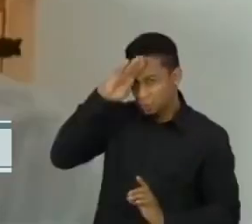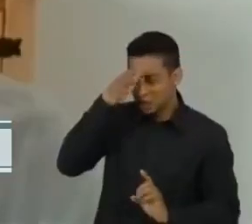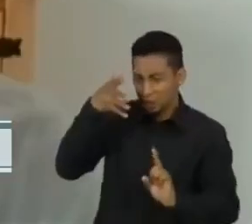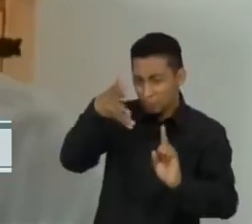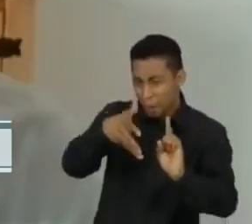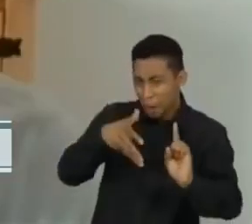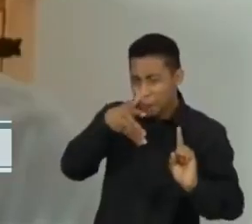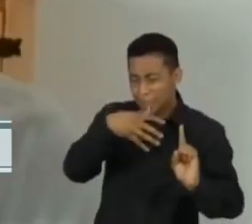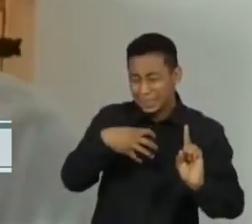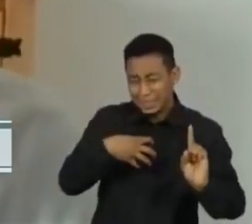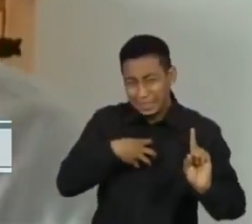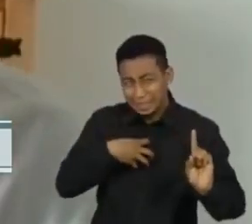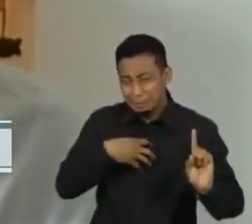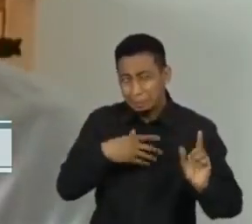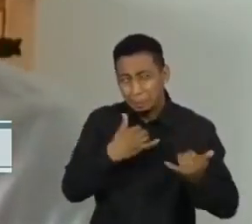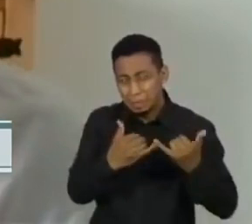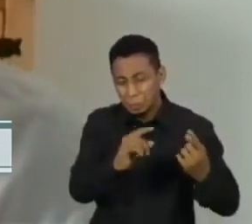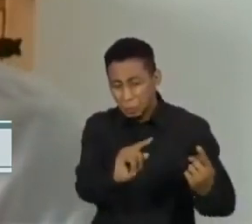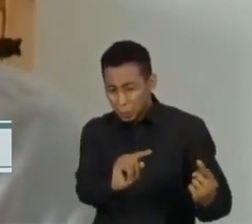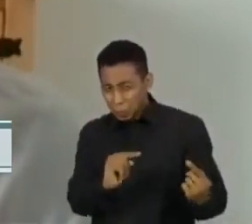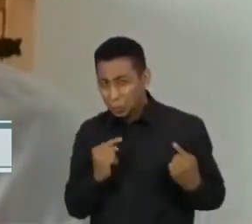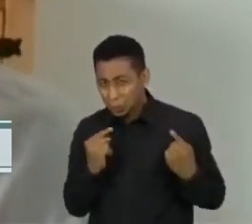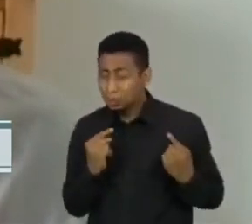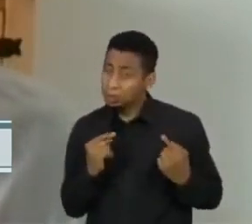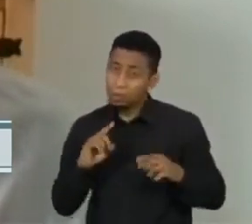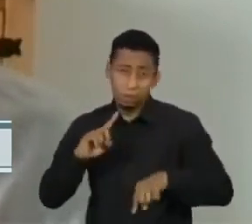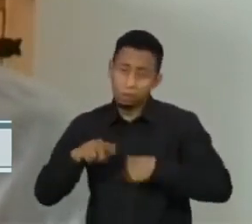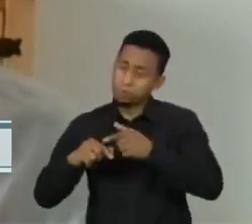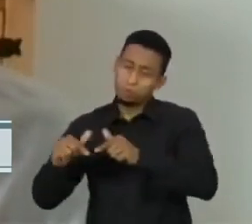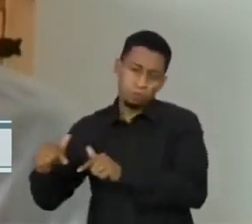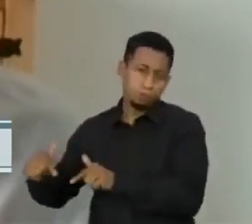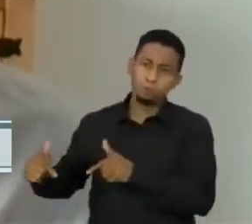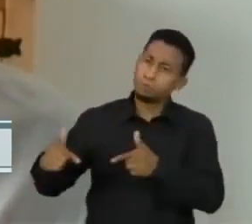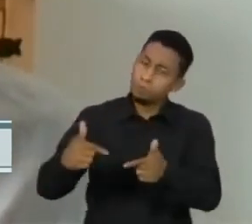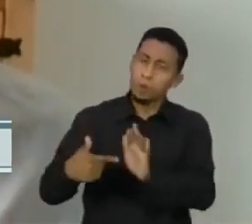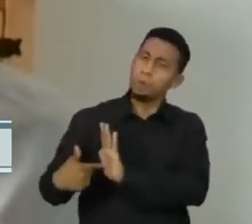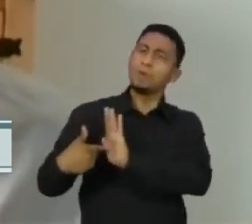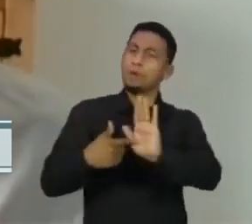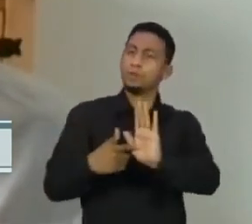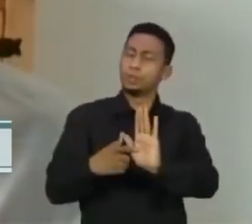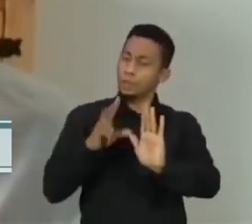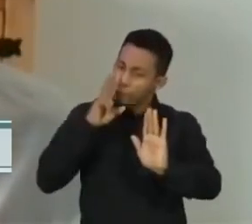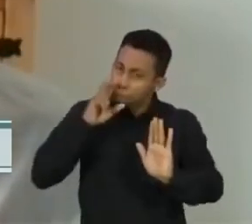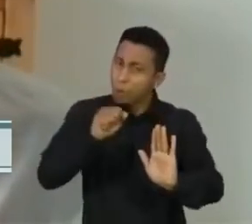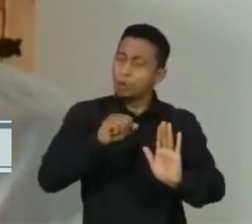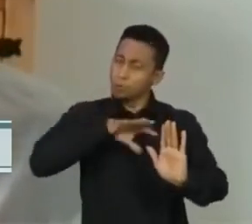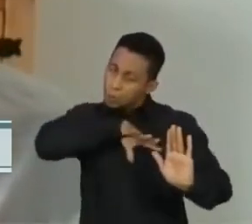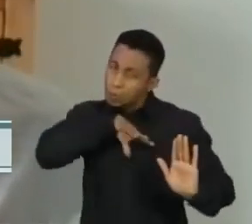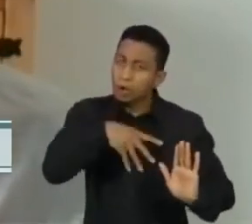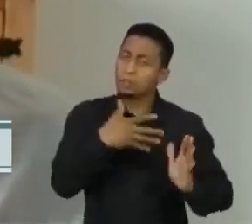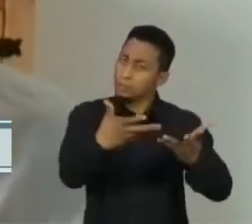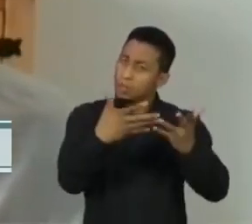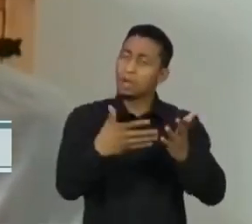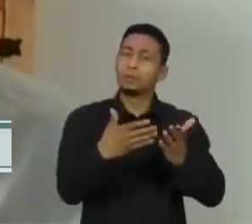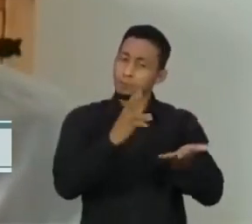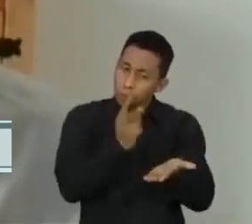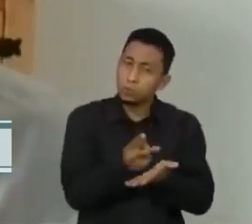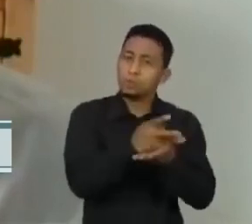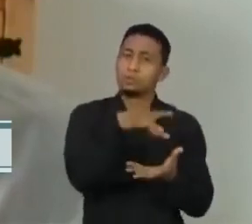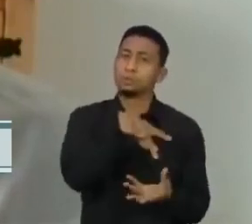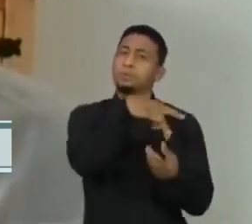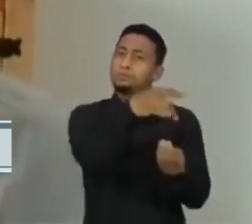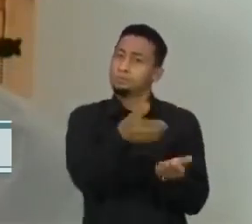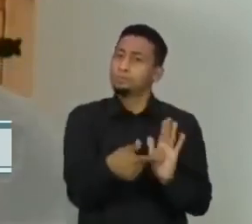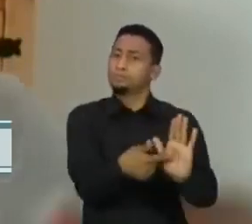setembro demonstrarem seu tamanho, sua força, sua intensidade e a busca pela valorização dos seus princípios, dos seus